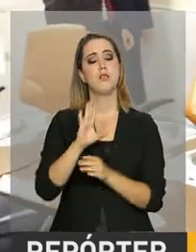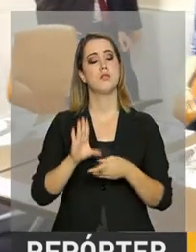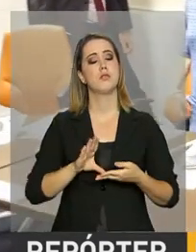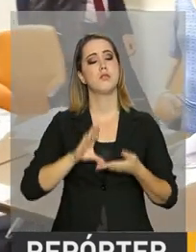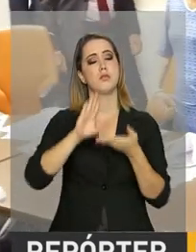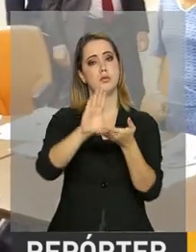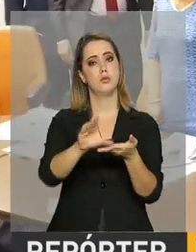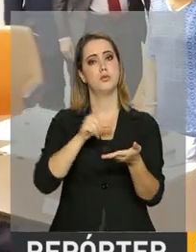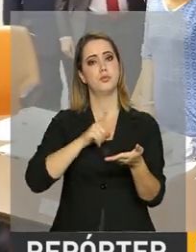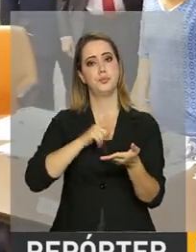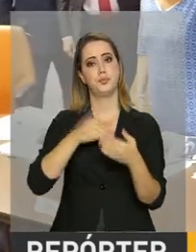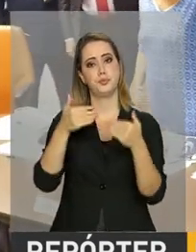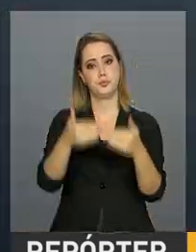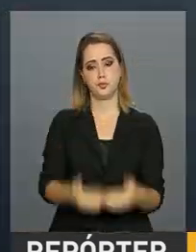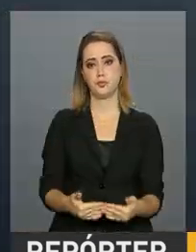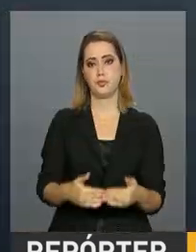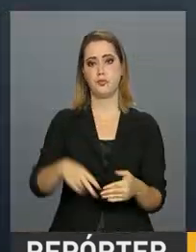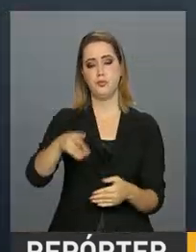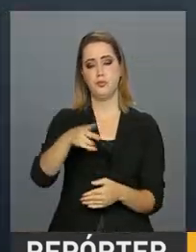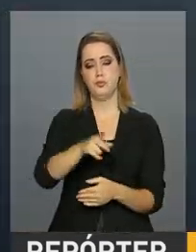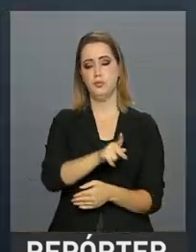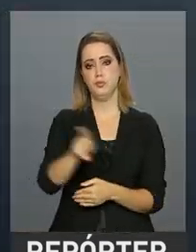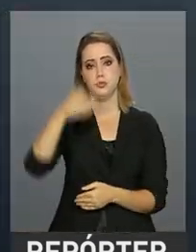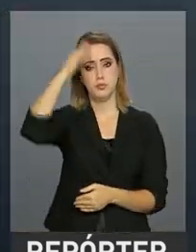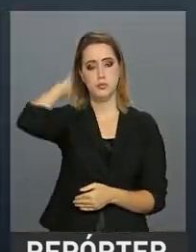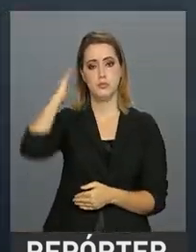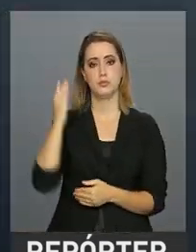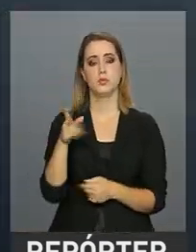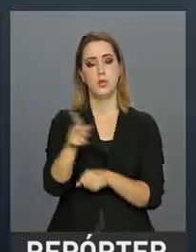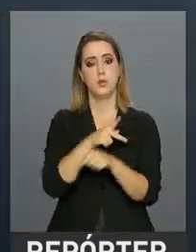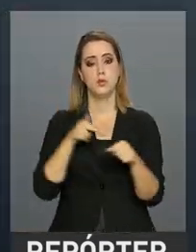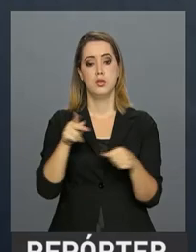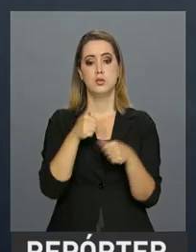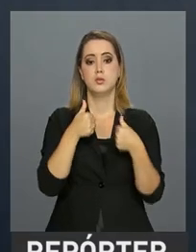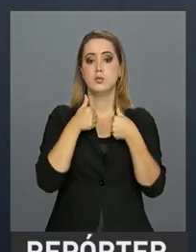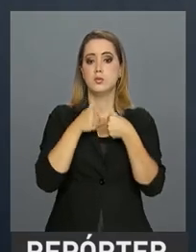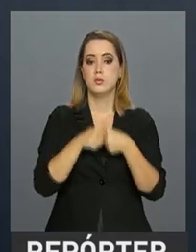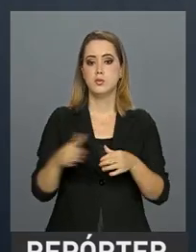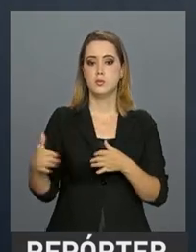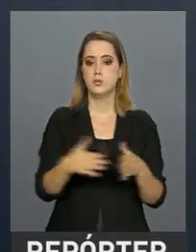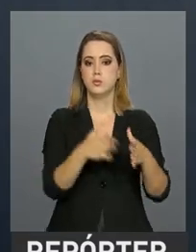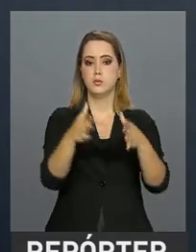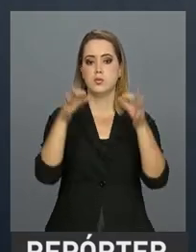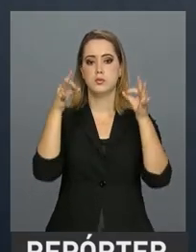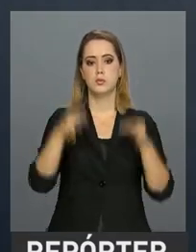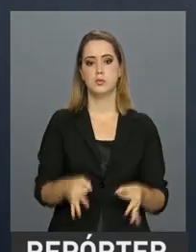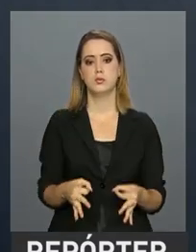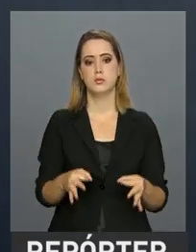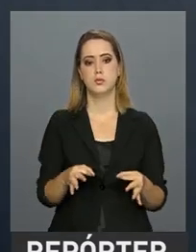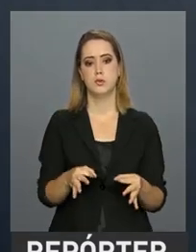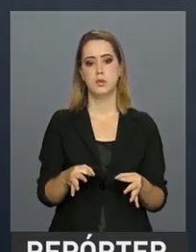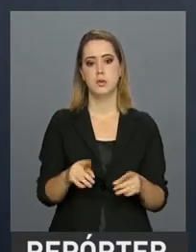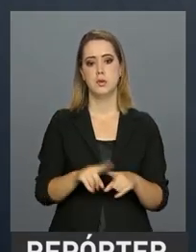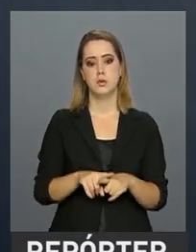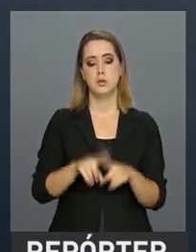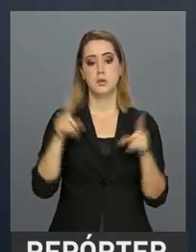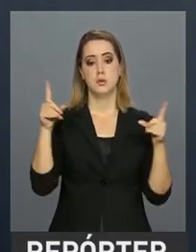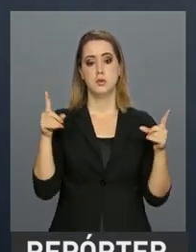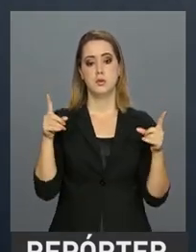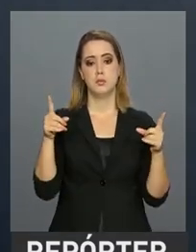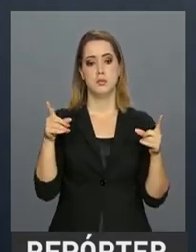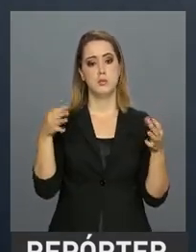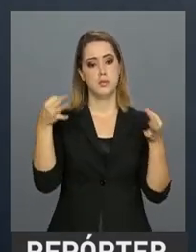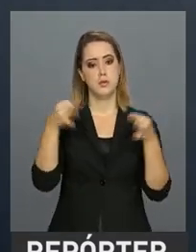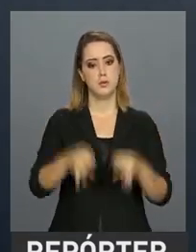presença do presidente Michel Temer. O país está, penso eu, no caminho correto, mas ele se torna